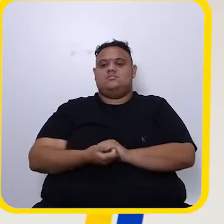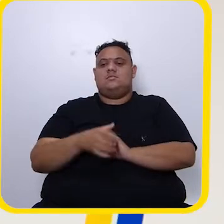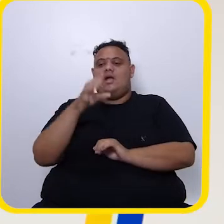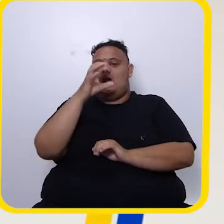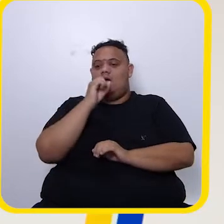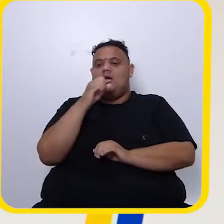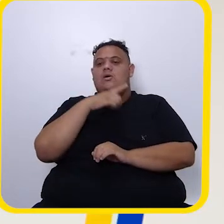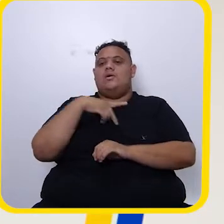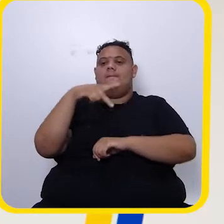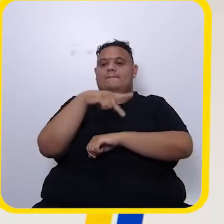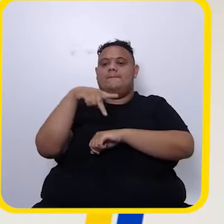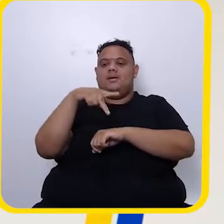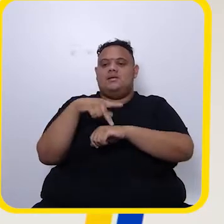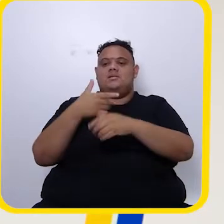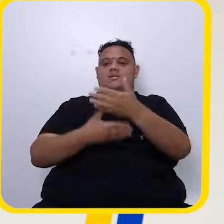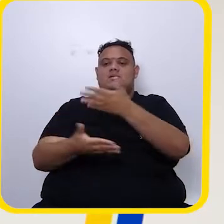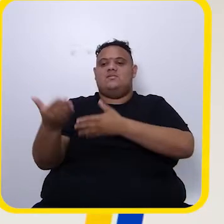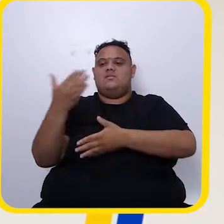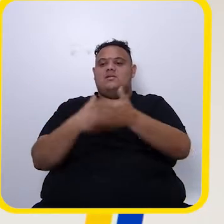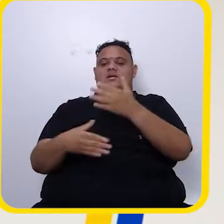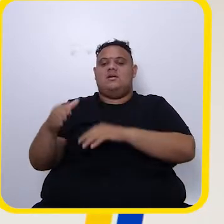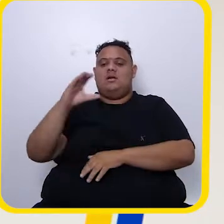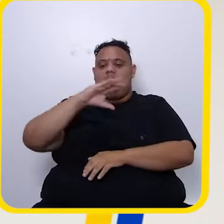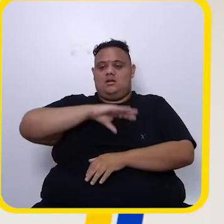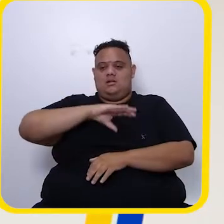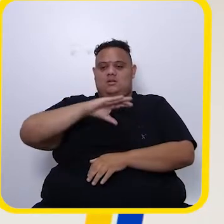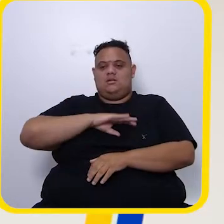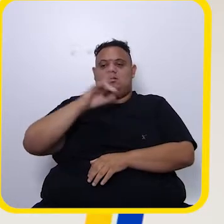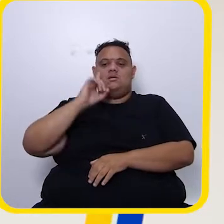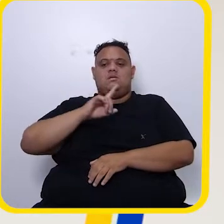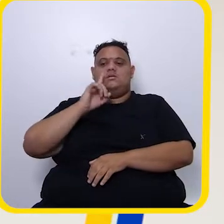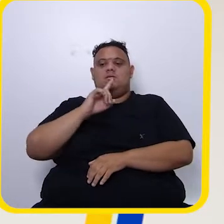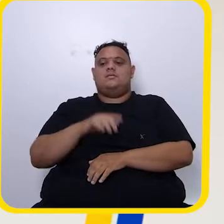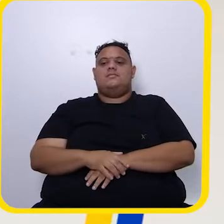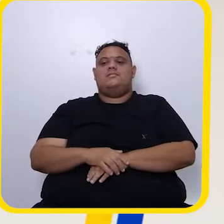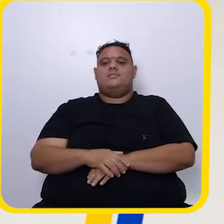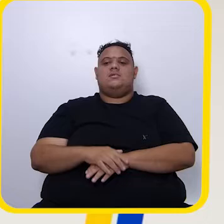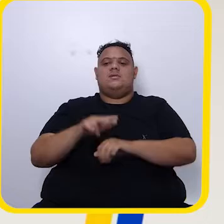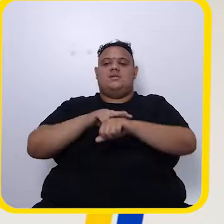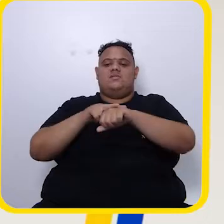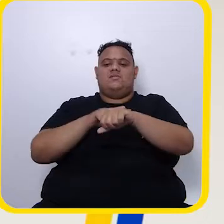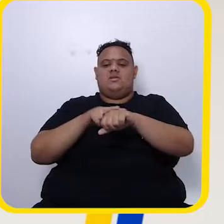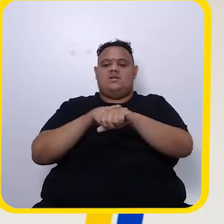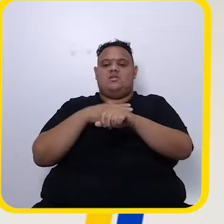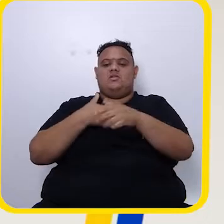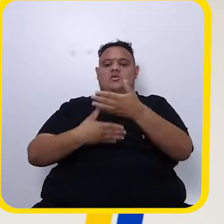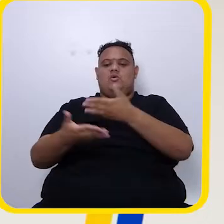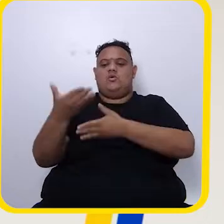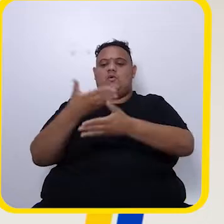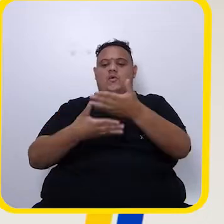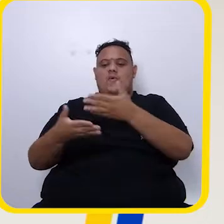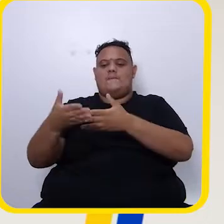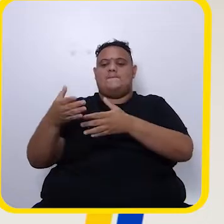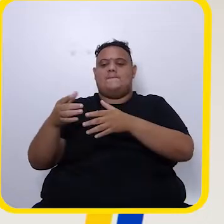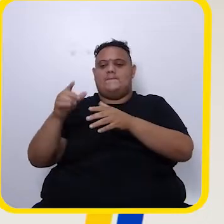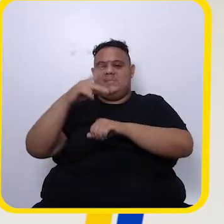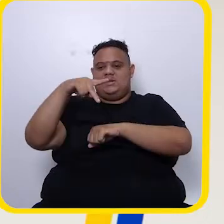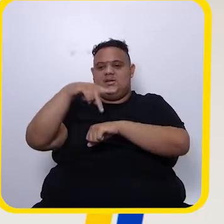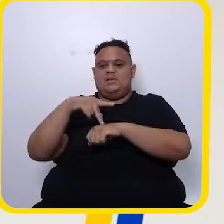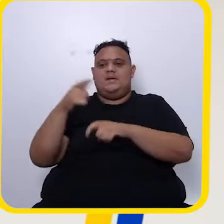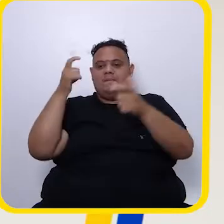Então, de laranja, os países desenvolvidos, Canadá e Estados Unidos. De verde, os países